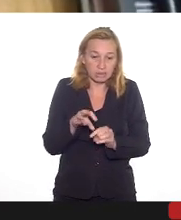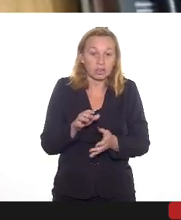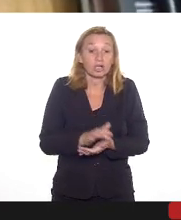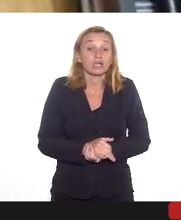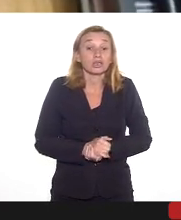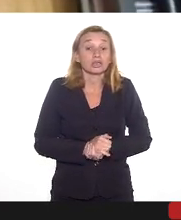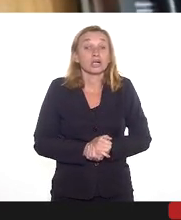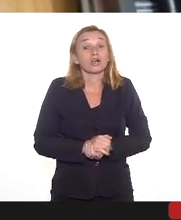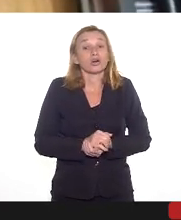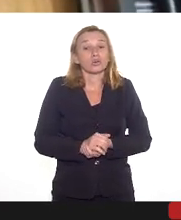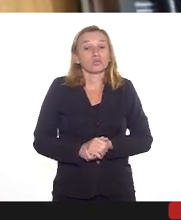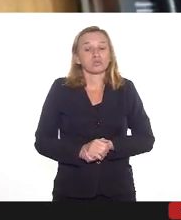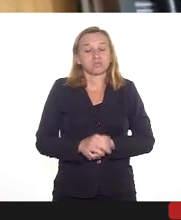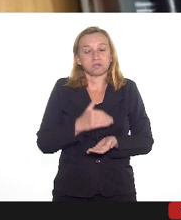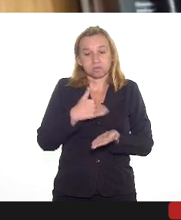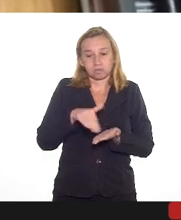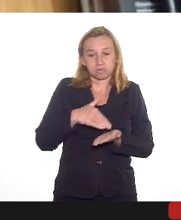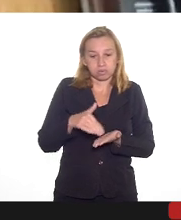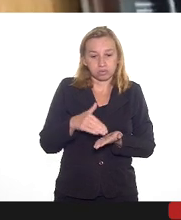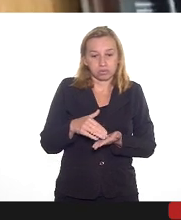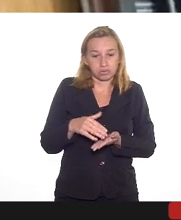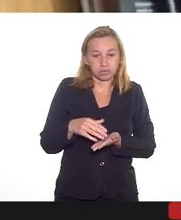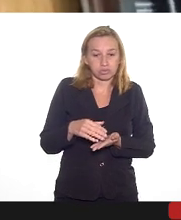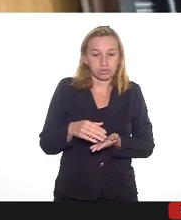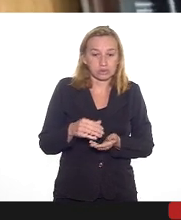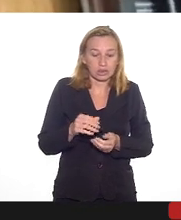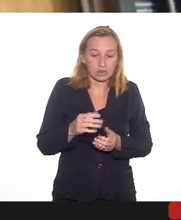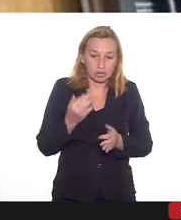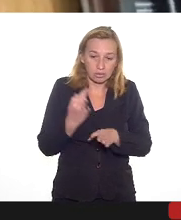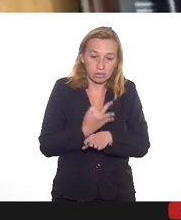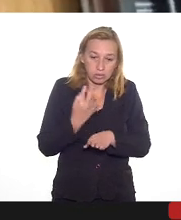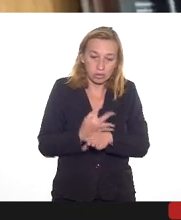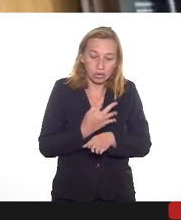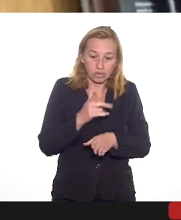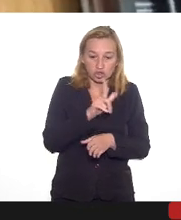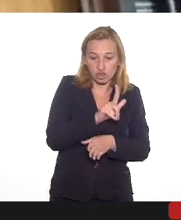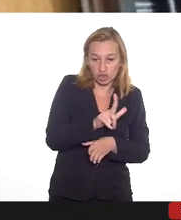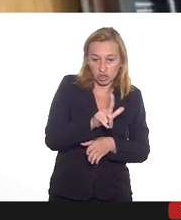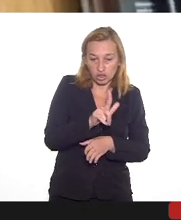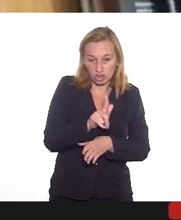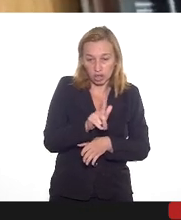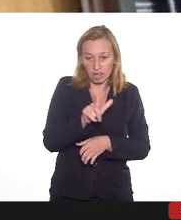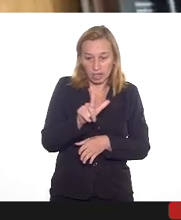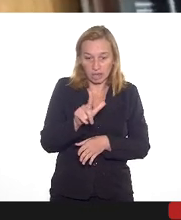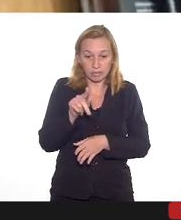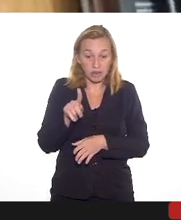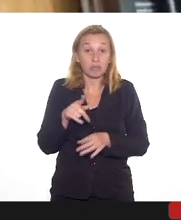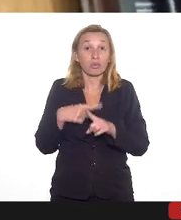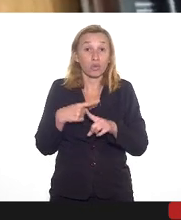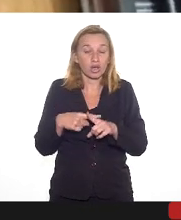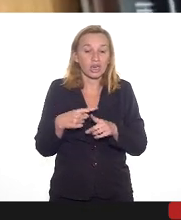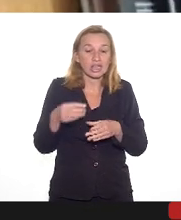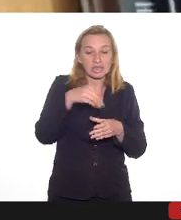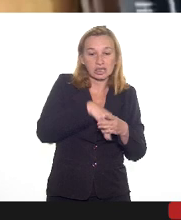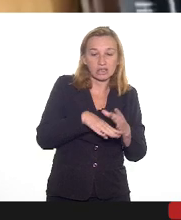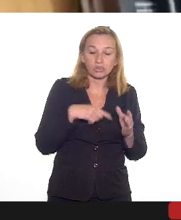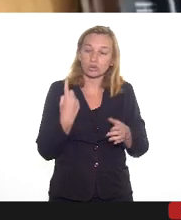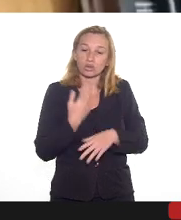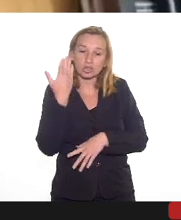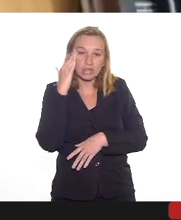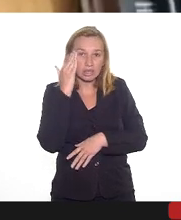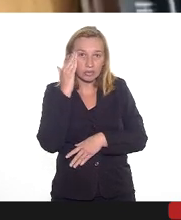secretário tentou da melhor forma com a GLP. Por quê? Porque a GLP, dentro do nosso